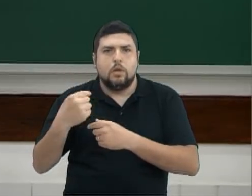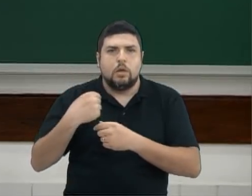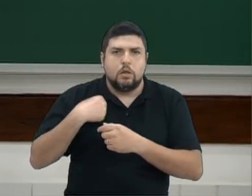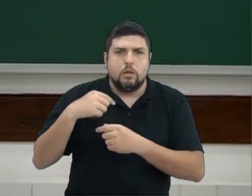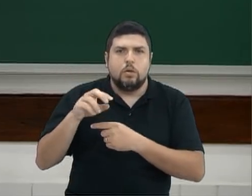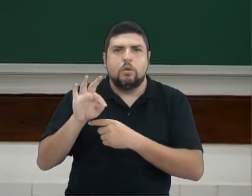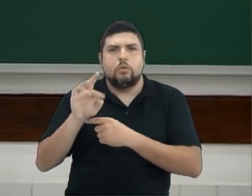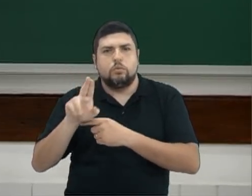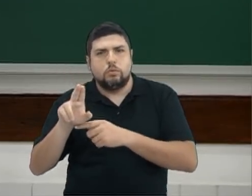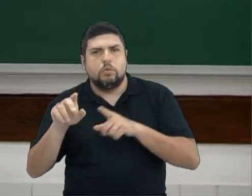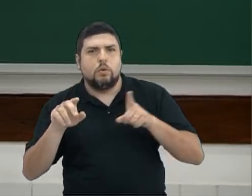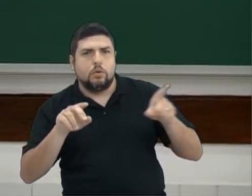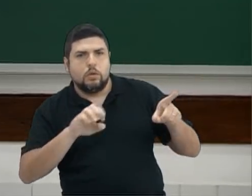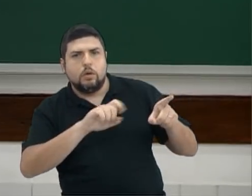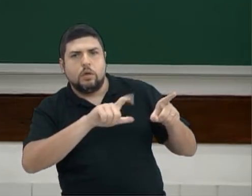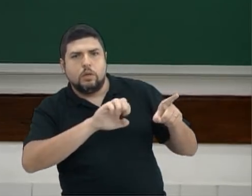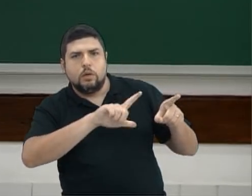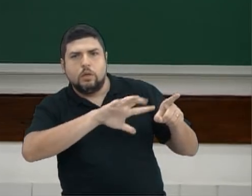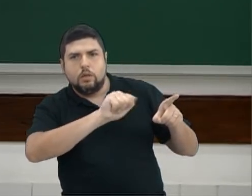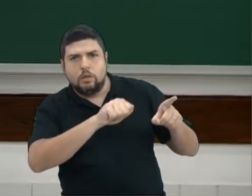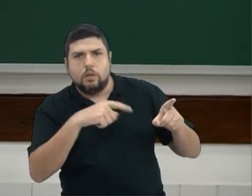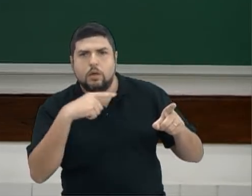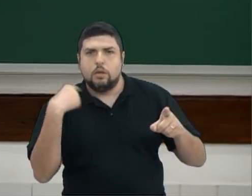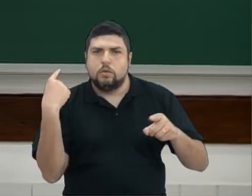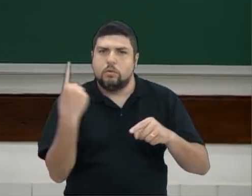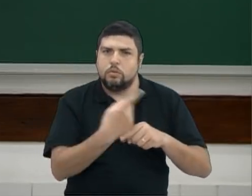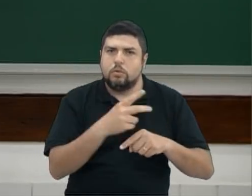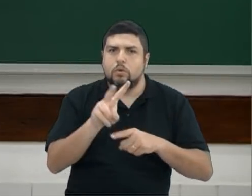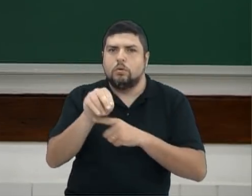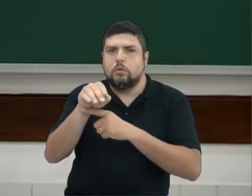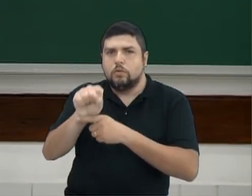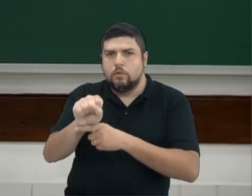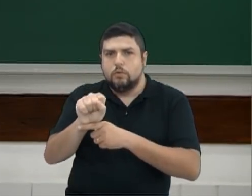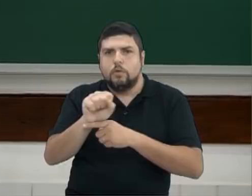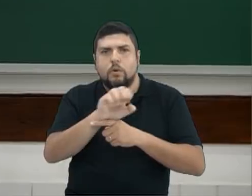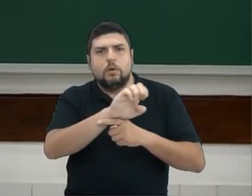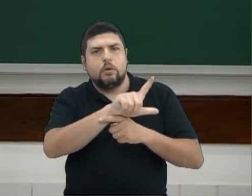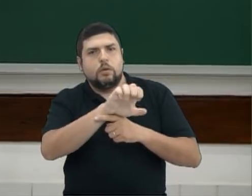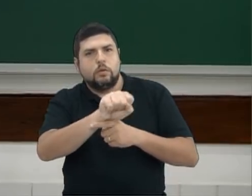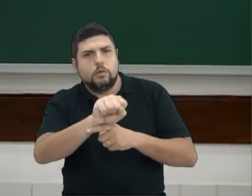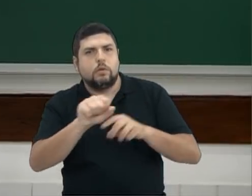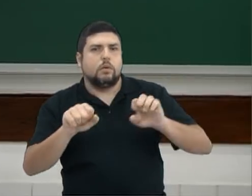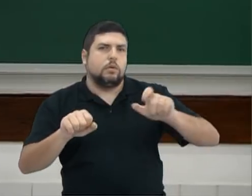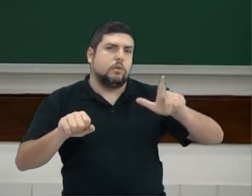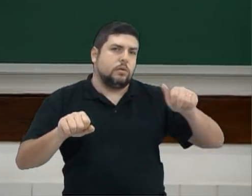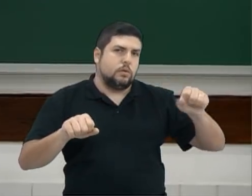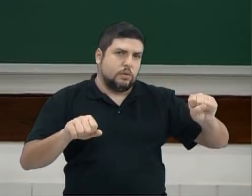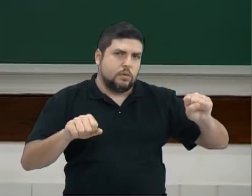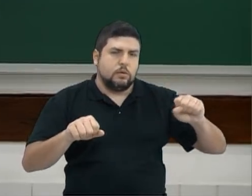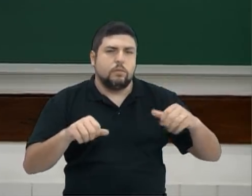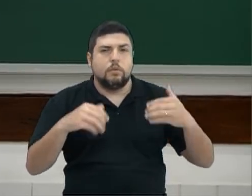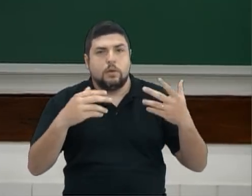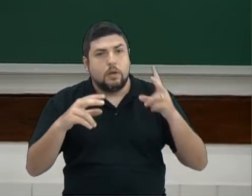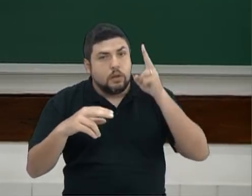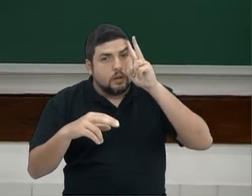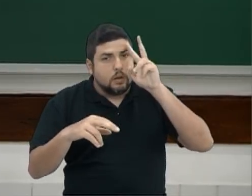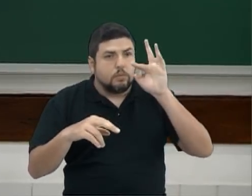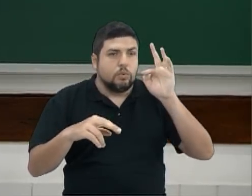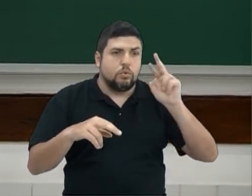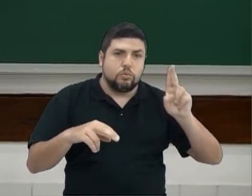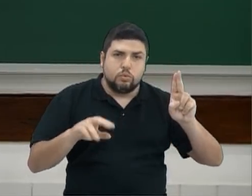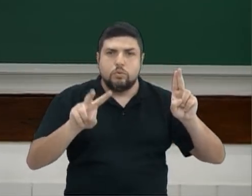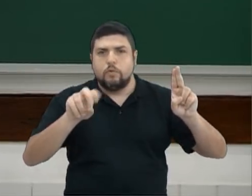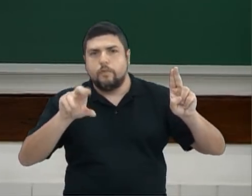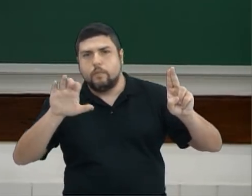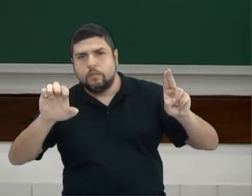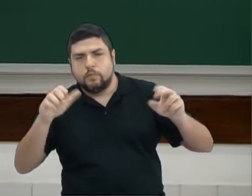nós, vós, eles, elas. Lembrando que o você substituiu, então, o tu e o vocês, o vós. E falamos